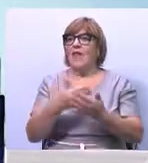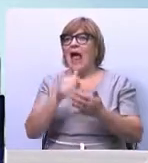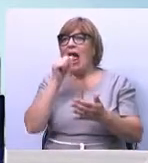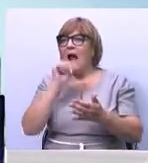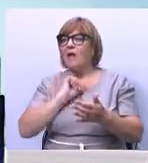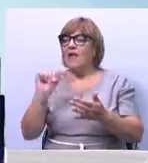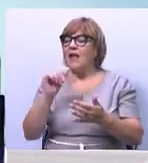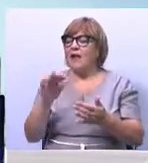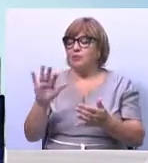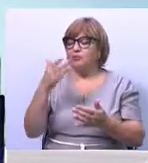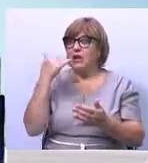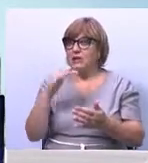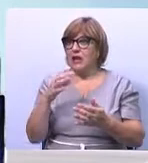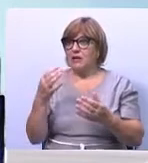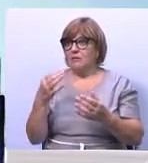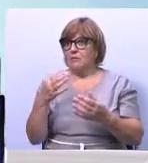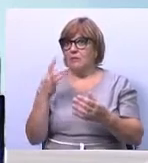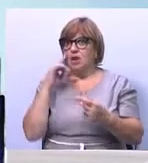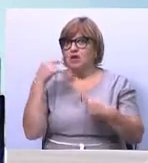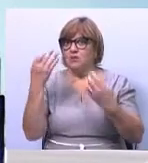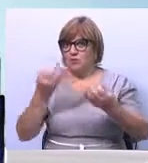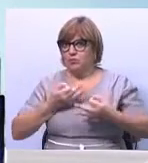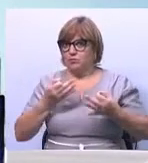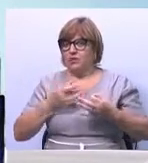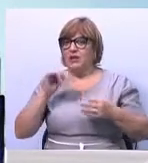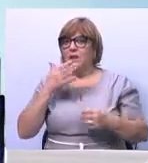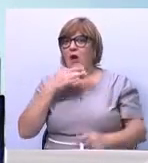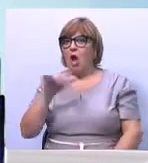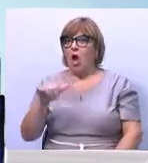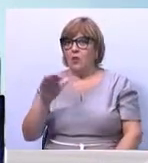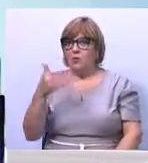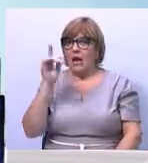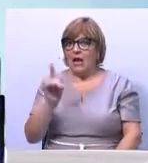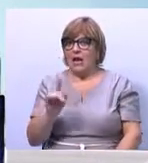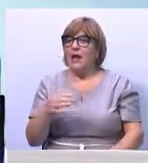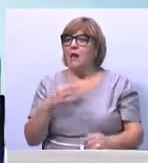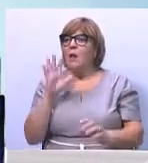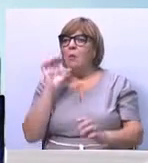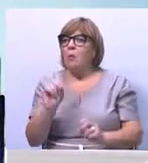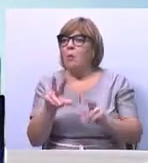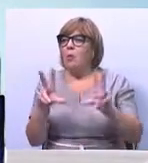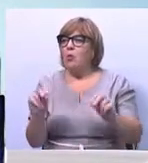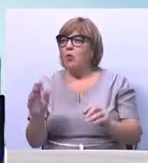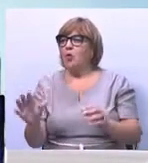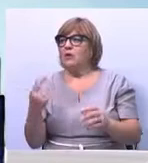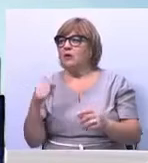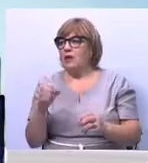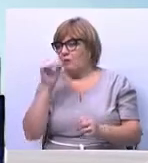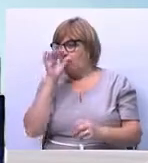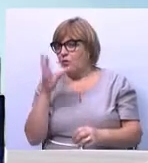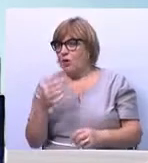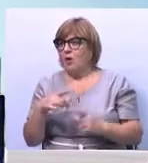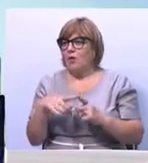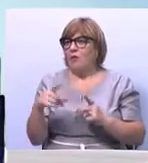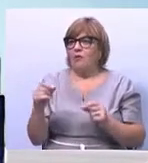também tem propriedades terapêuticas, e temos também então o óleo essencial, que é este extrato puro que foi extraído ou da flor ou da